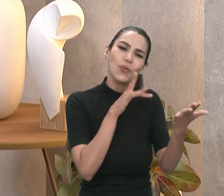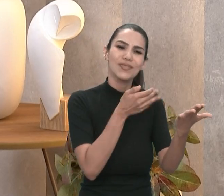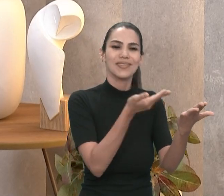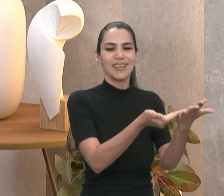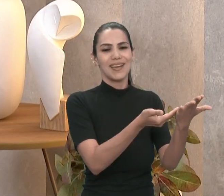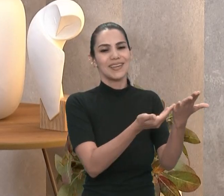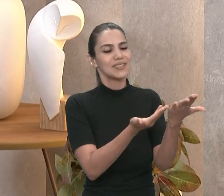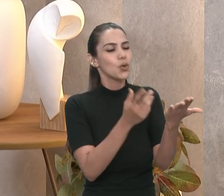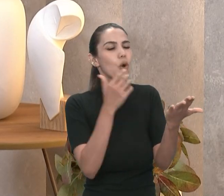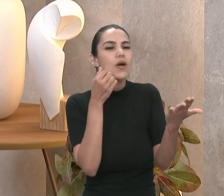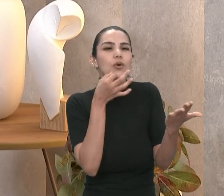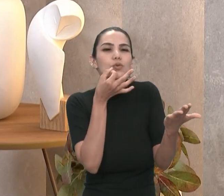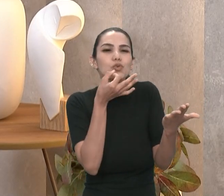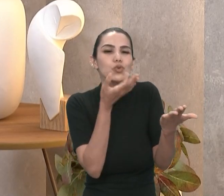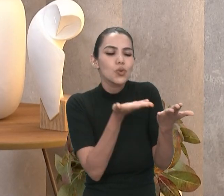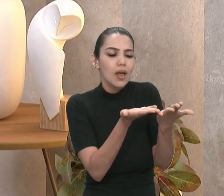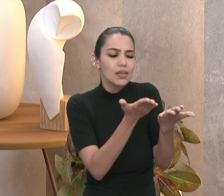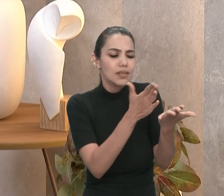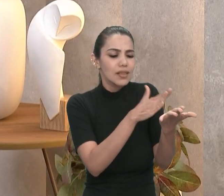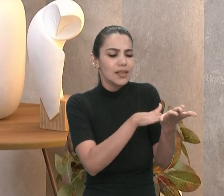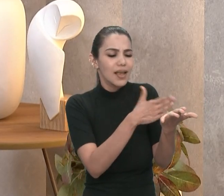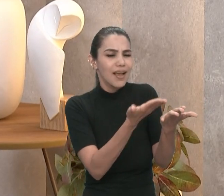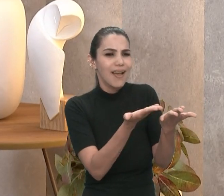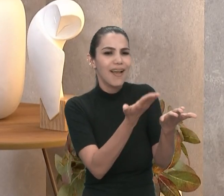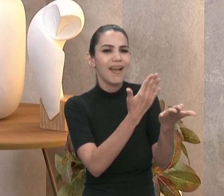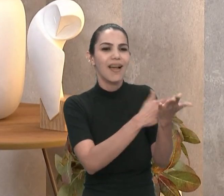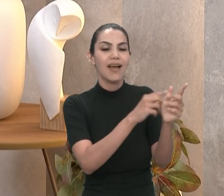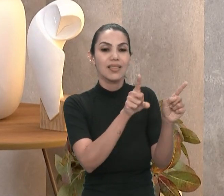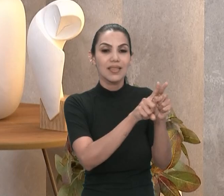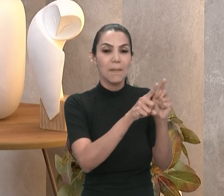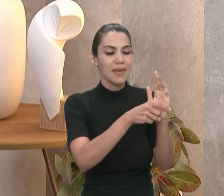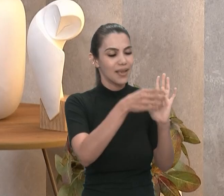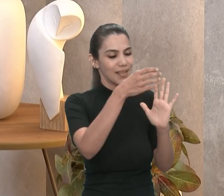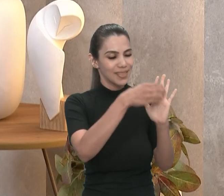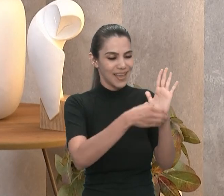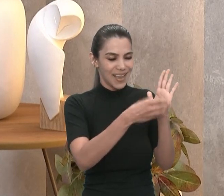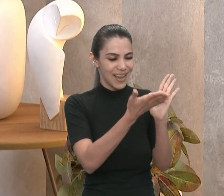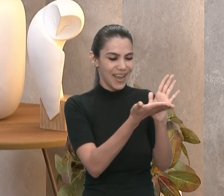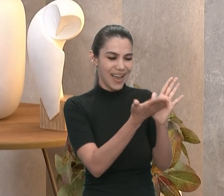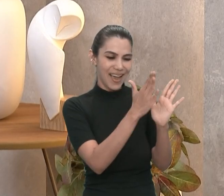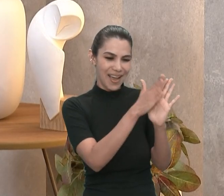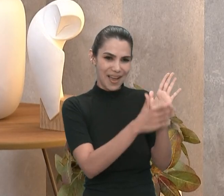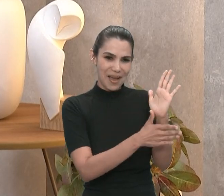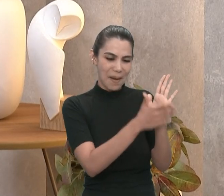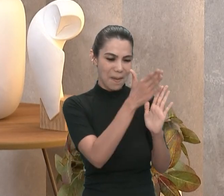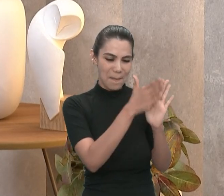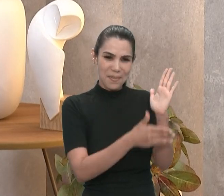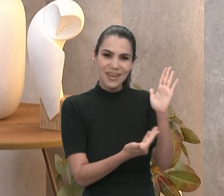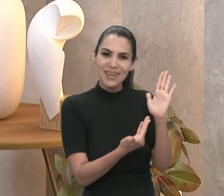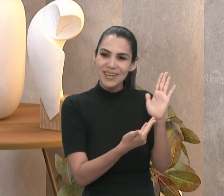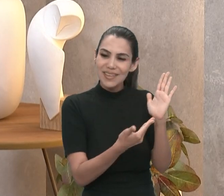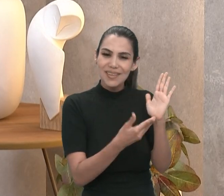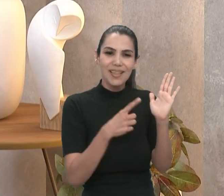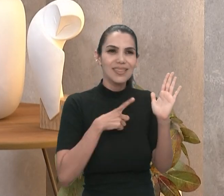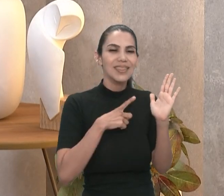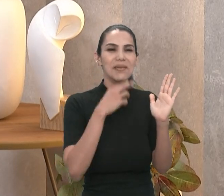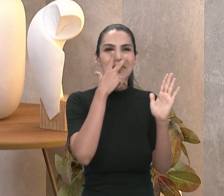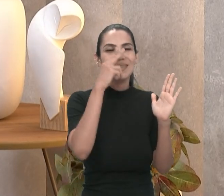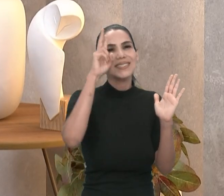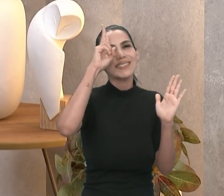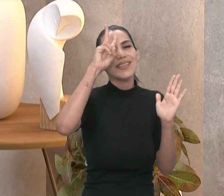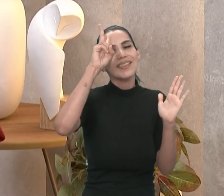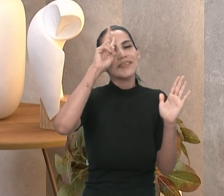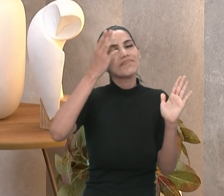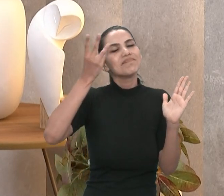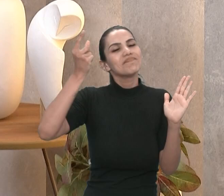página, a própria capa, sim, traz recordações afetivas muito interessantes, que nos